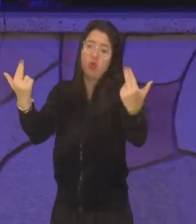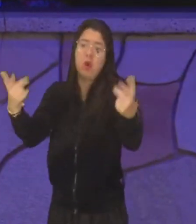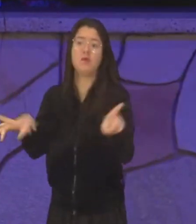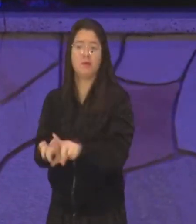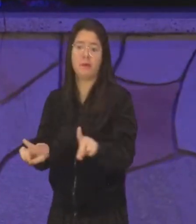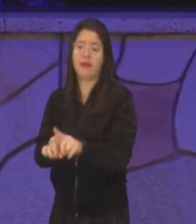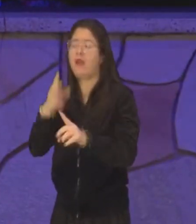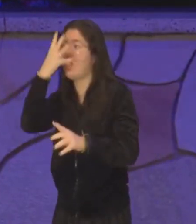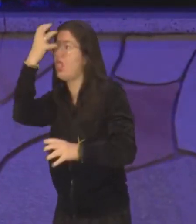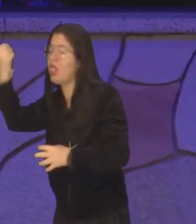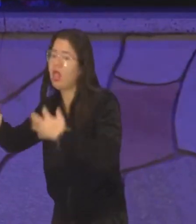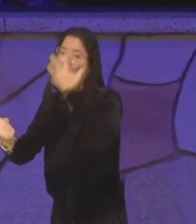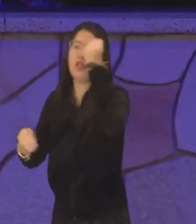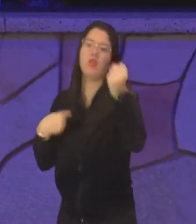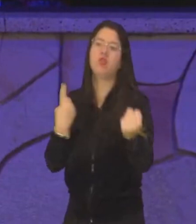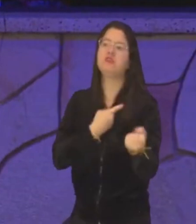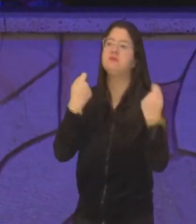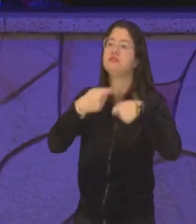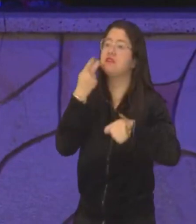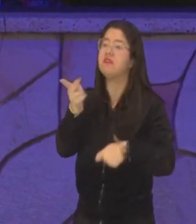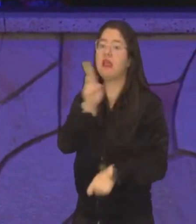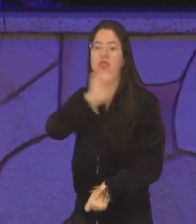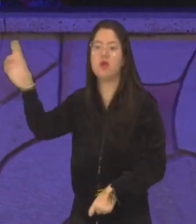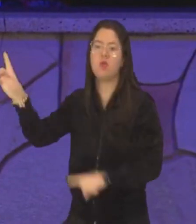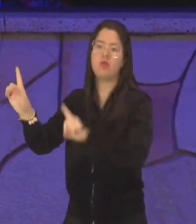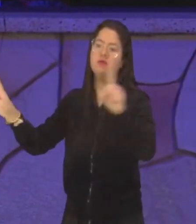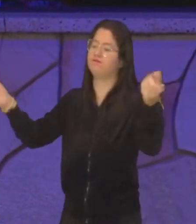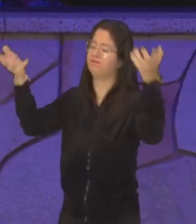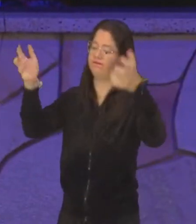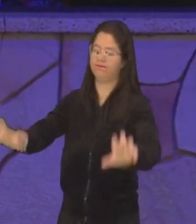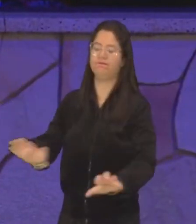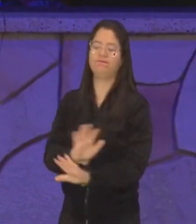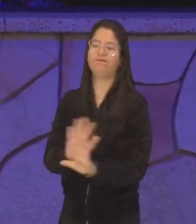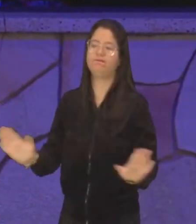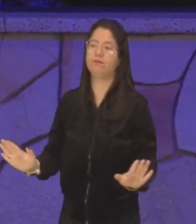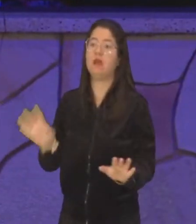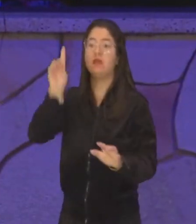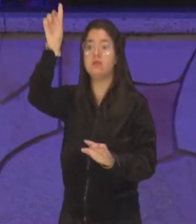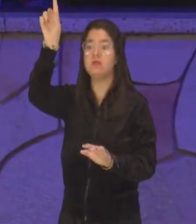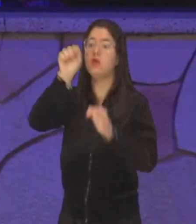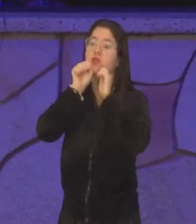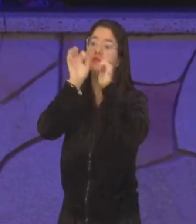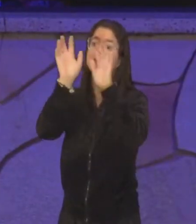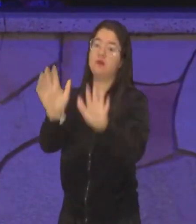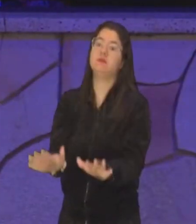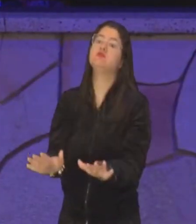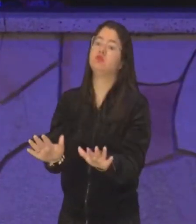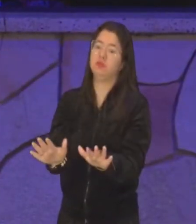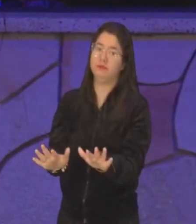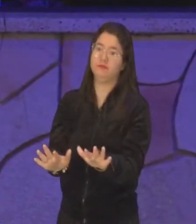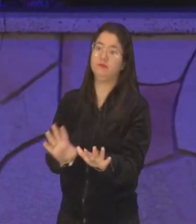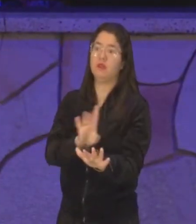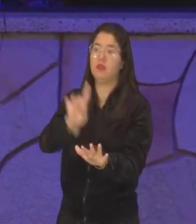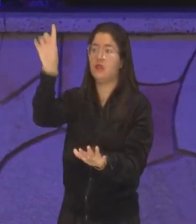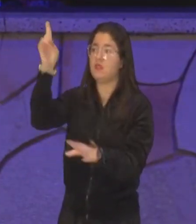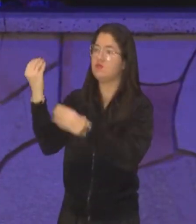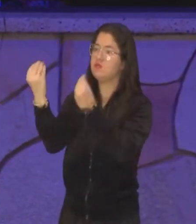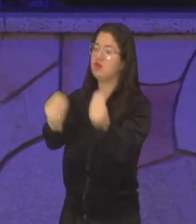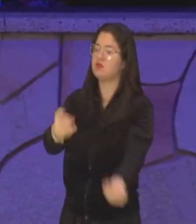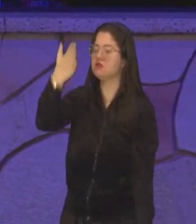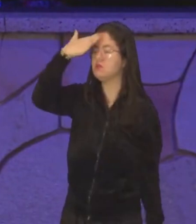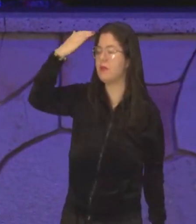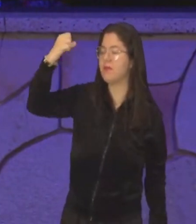as suas ruínas. Que Deus nos abençoe, meus irmãos. Que Deus nos dê